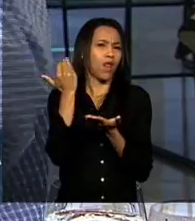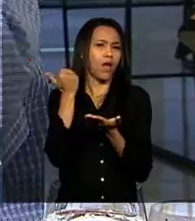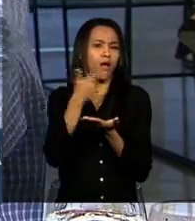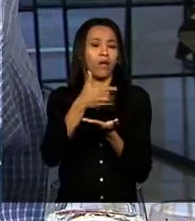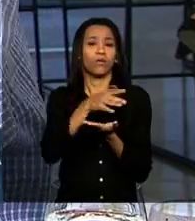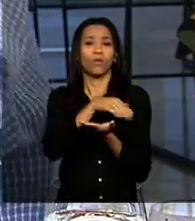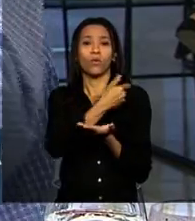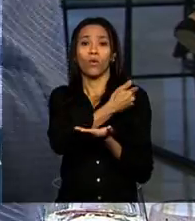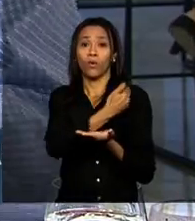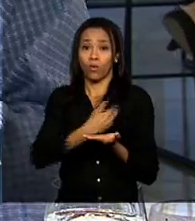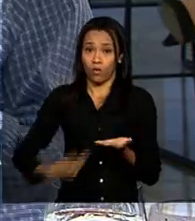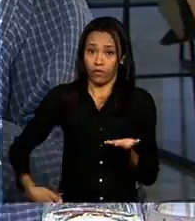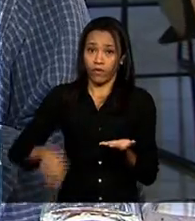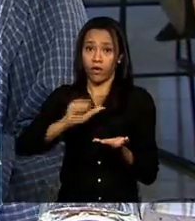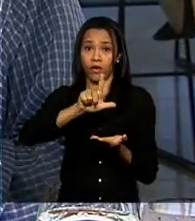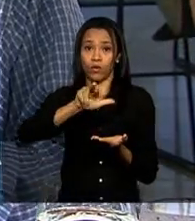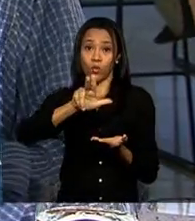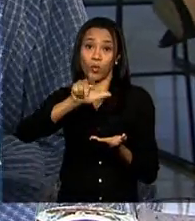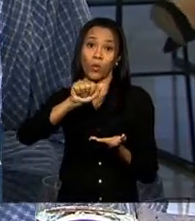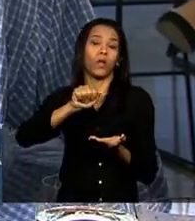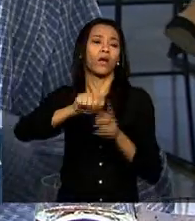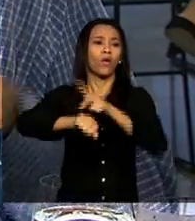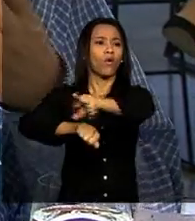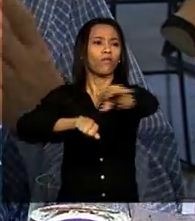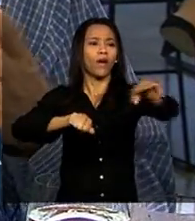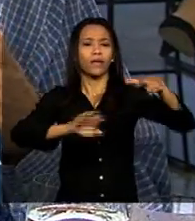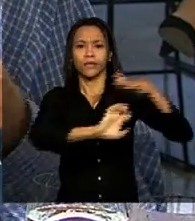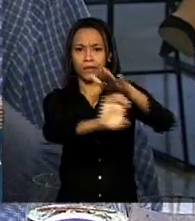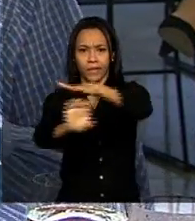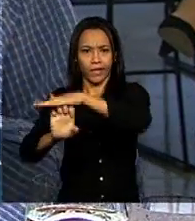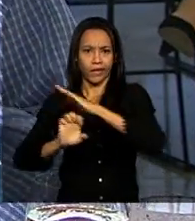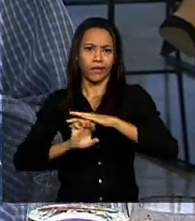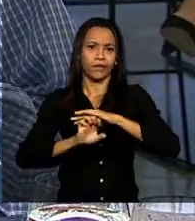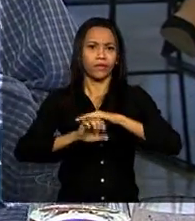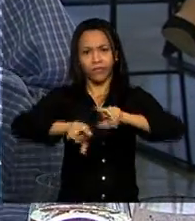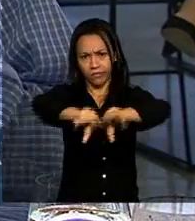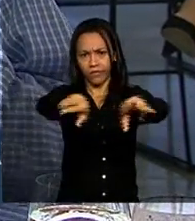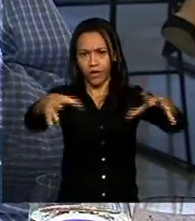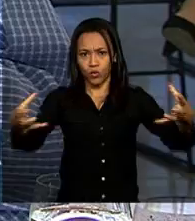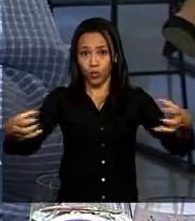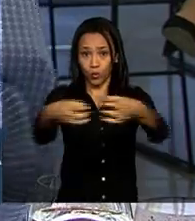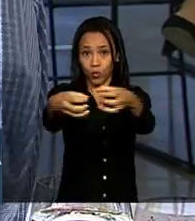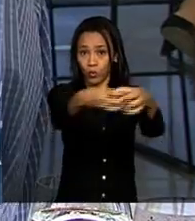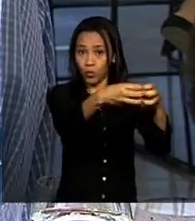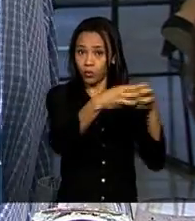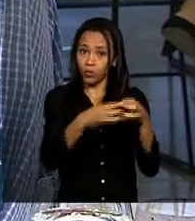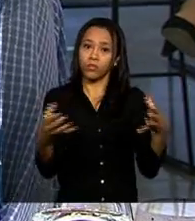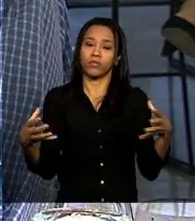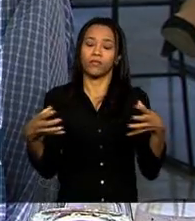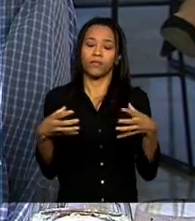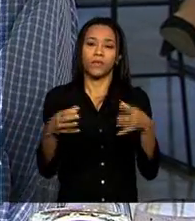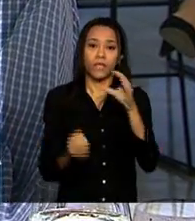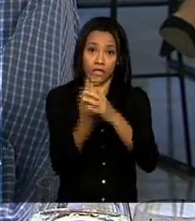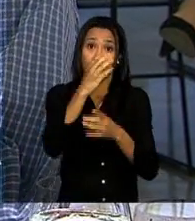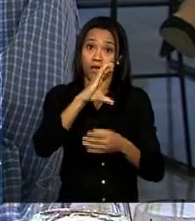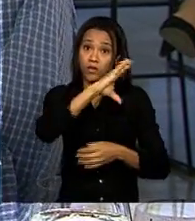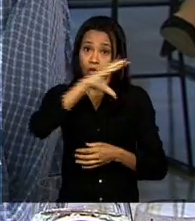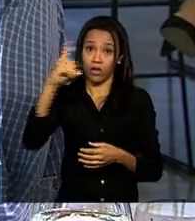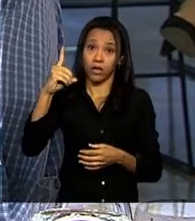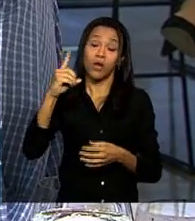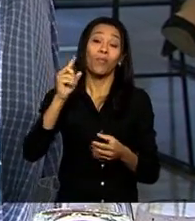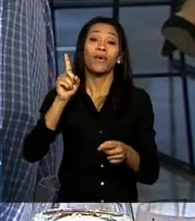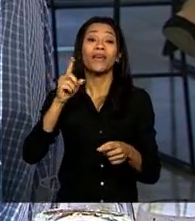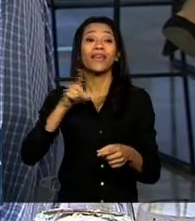empresas e vários setores porque eh me parece que tem um problema de realidade e tem um problema de